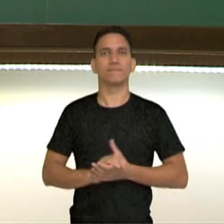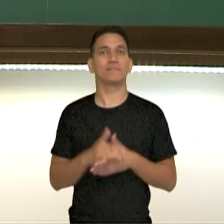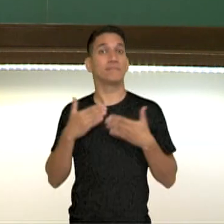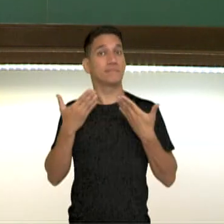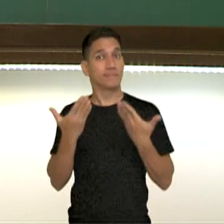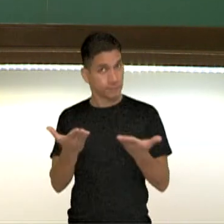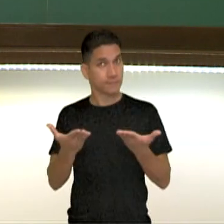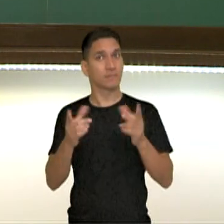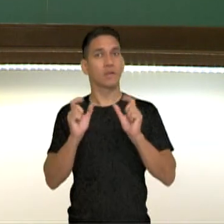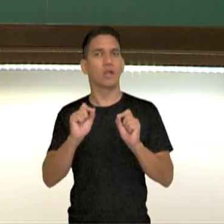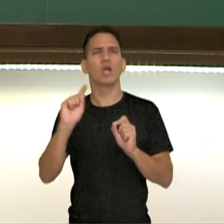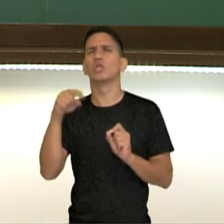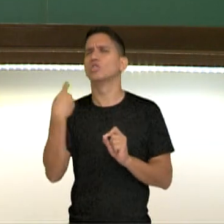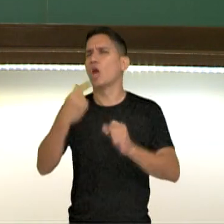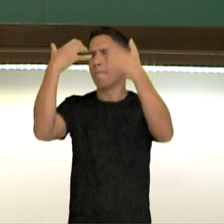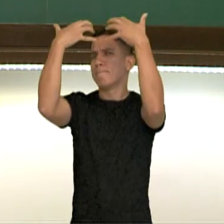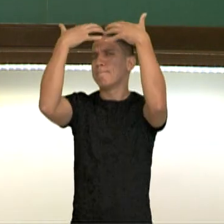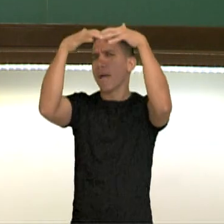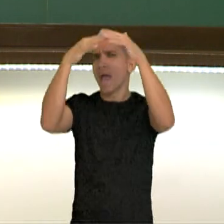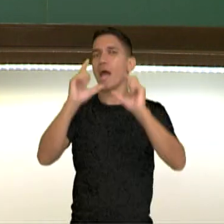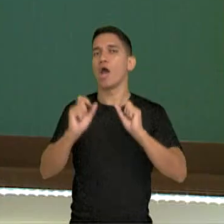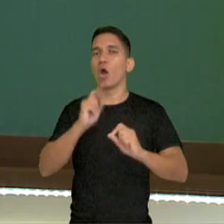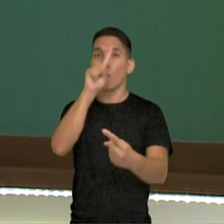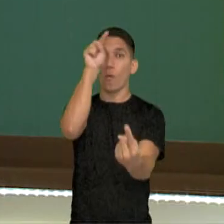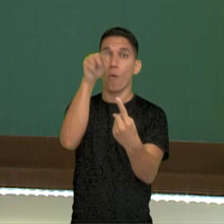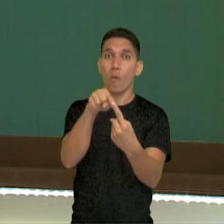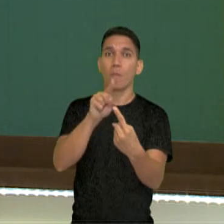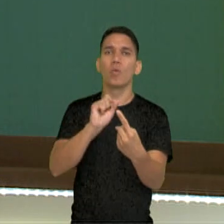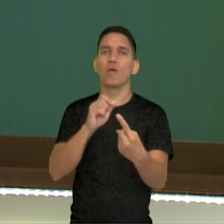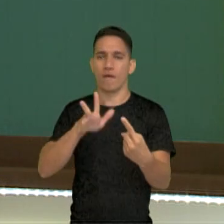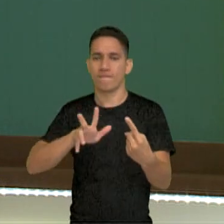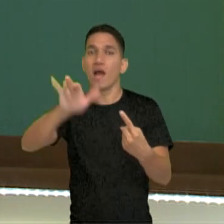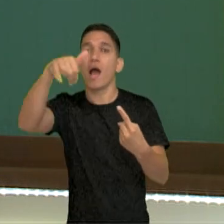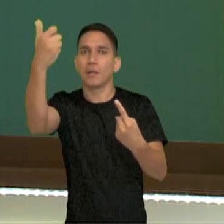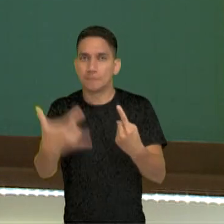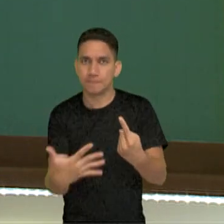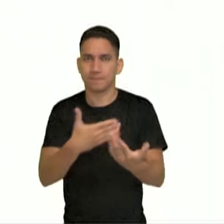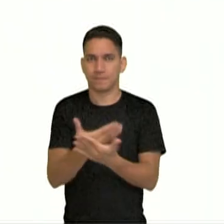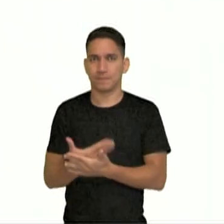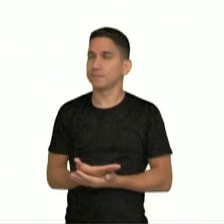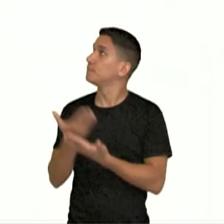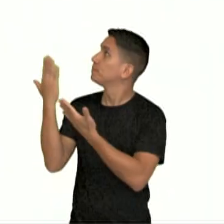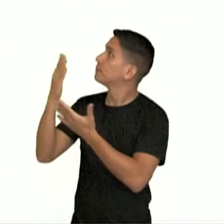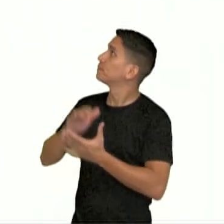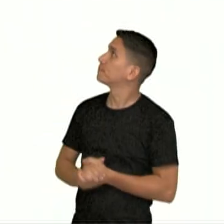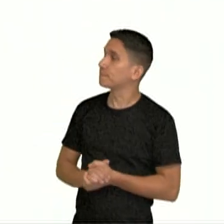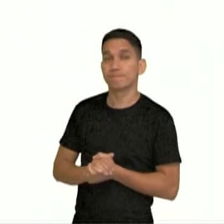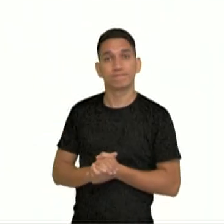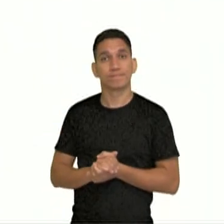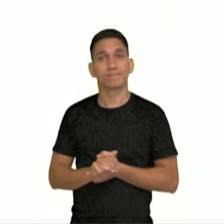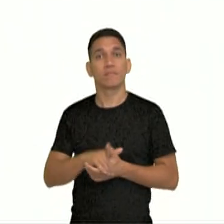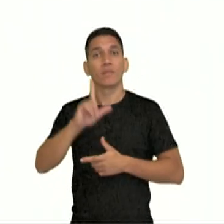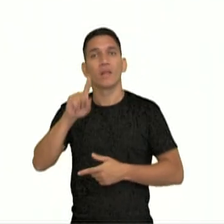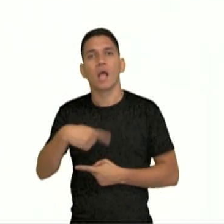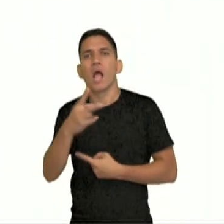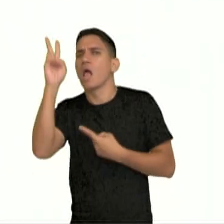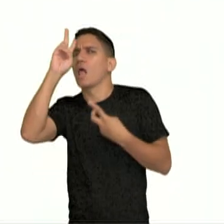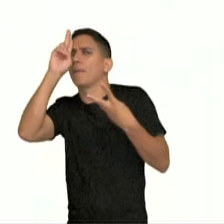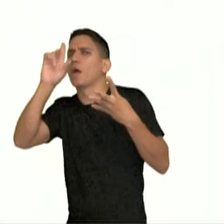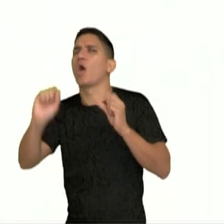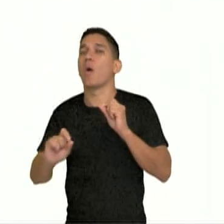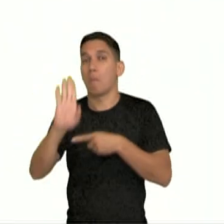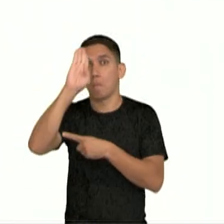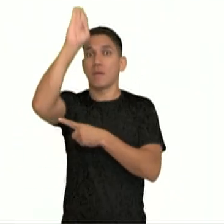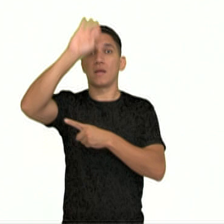nesse sentido, nós pensamos ali no objetivo. O que que é o objetivo da nossa aula? Retomar os principais conceitos